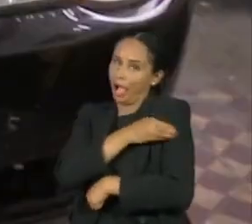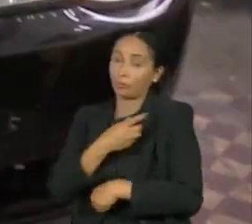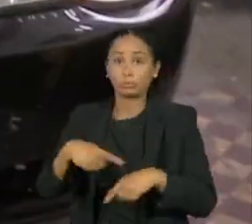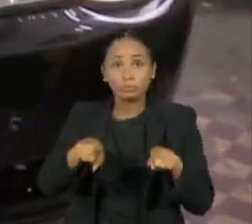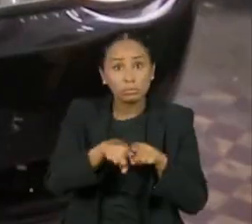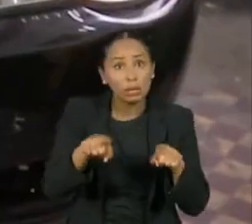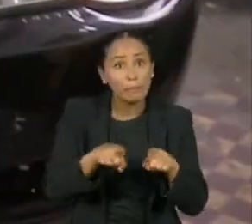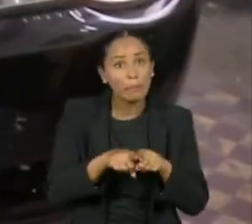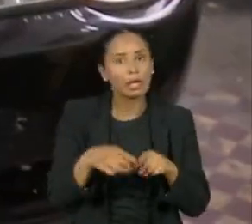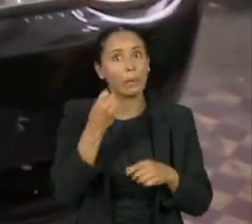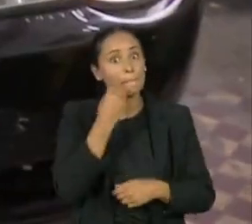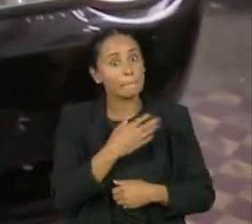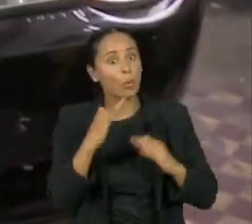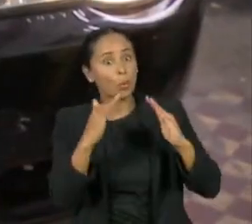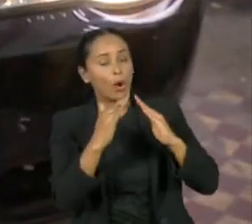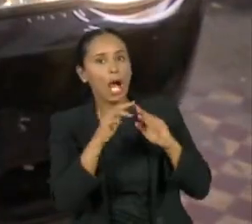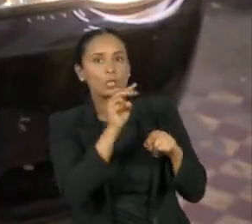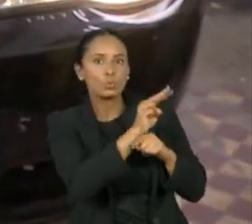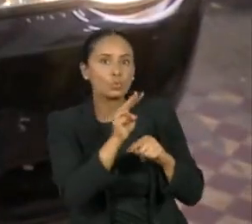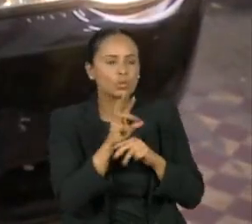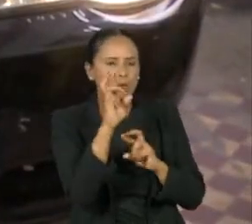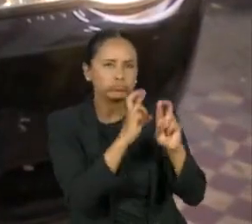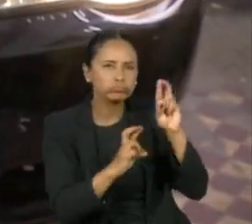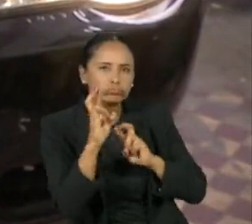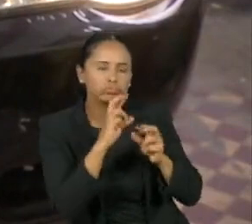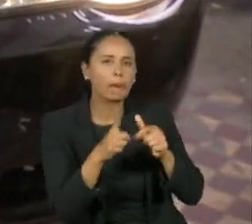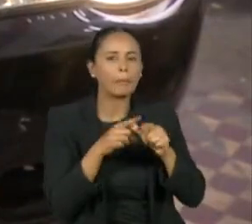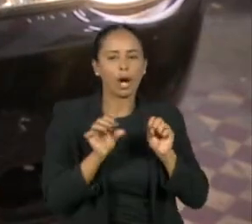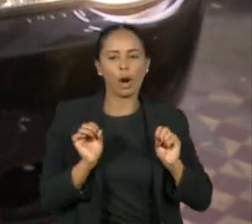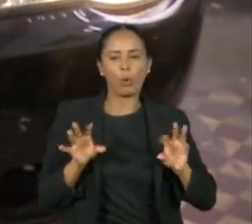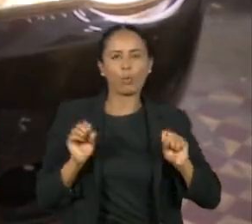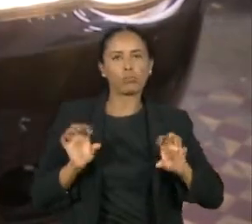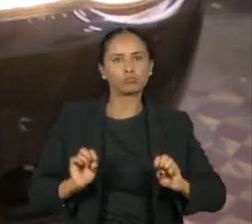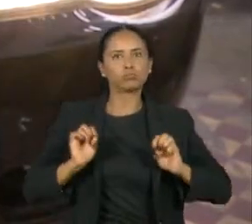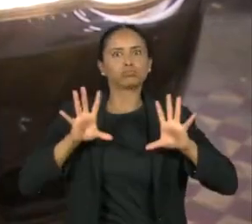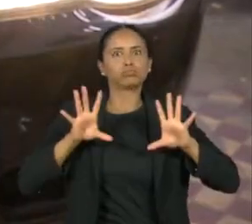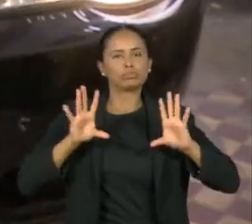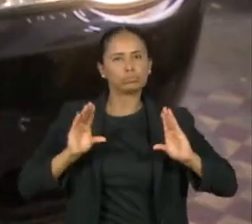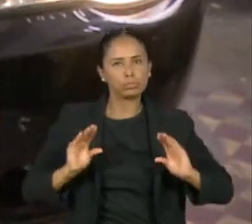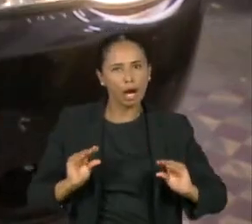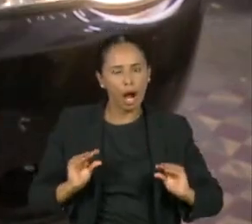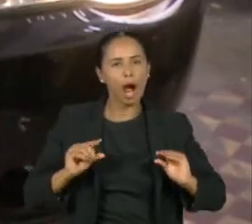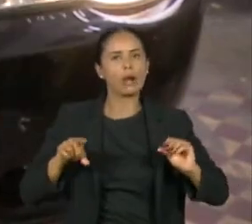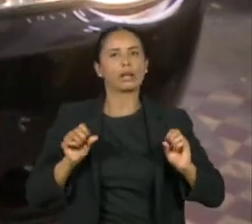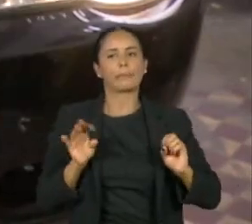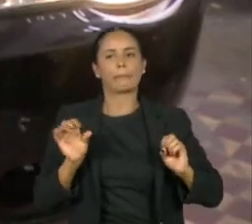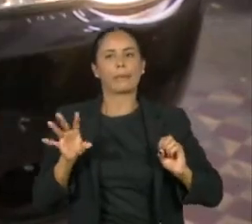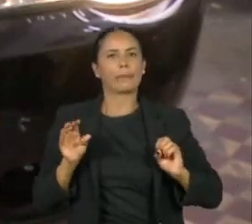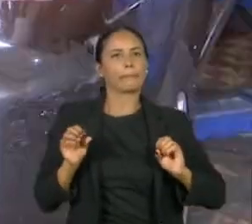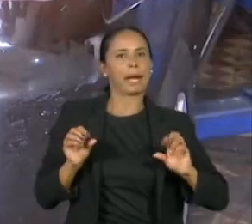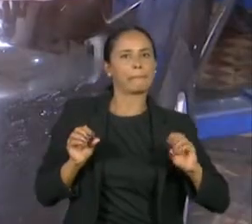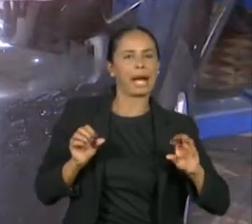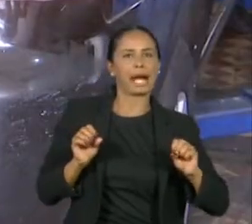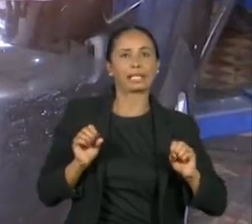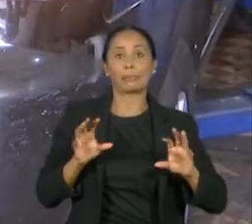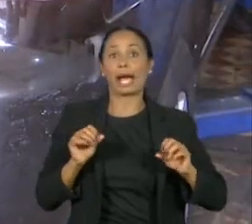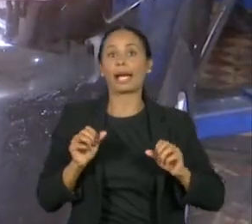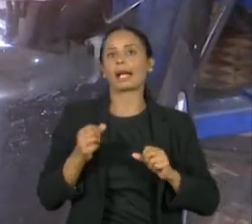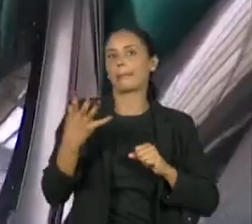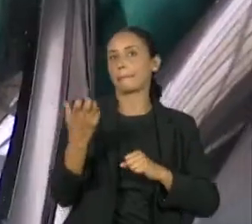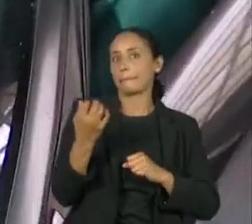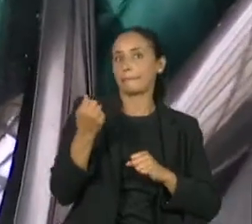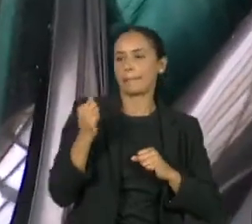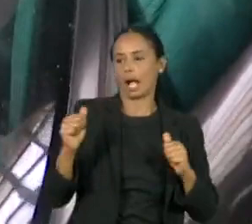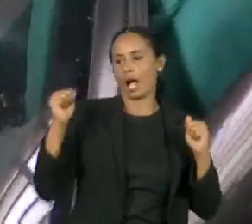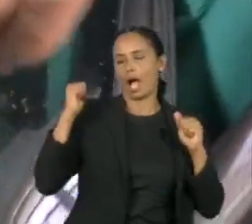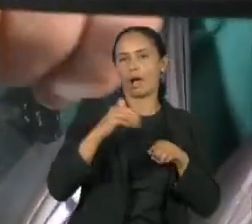em casa mesmo é a checagem de itens como lanterna, farol alto e baixo, seta e luzes de freio e de ré. É